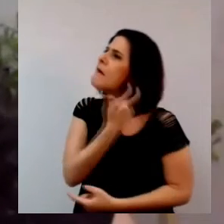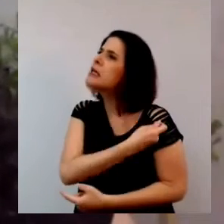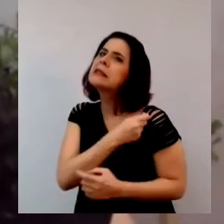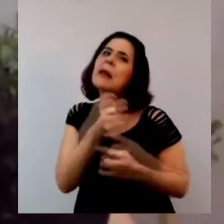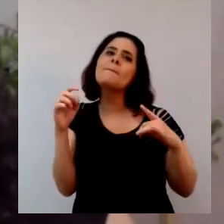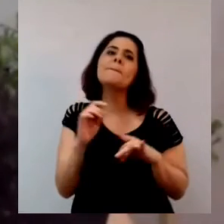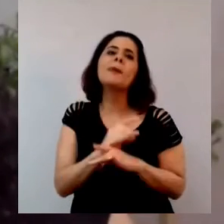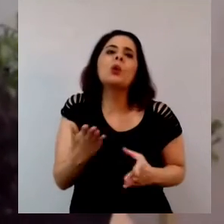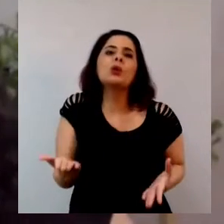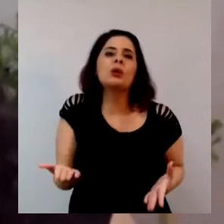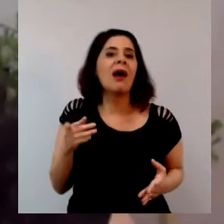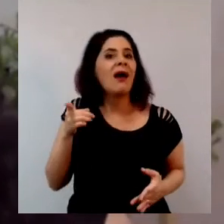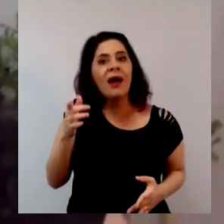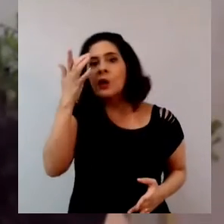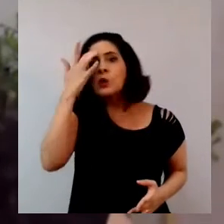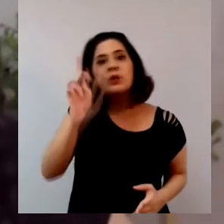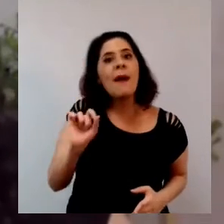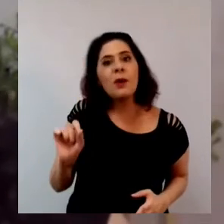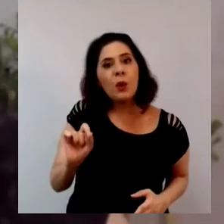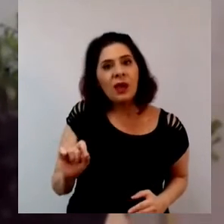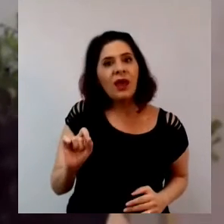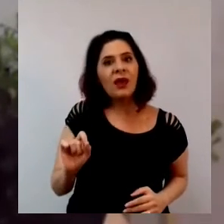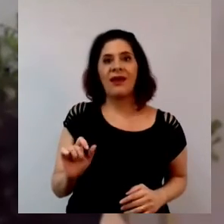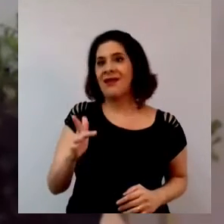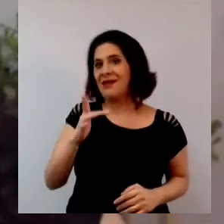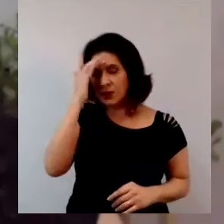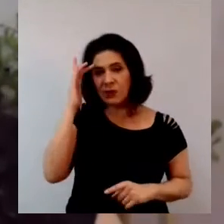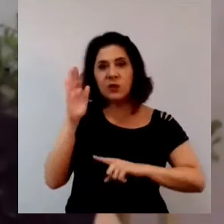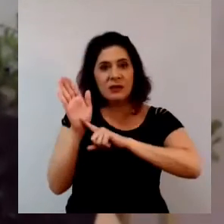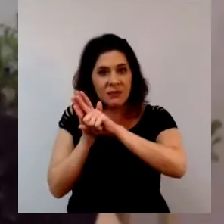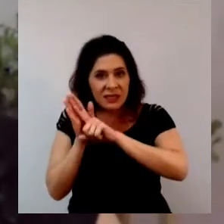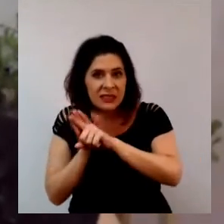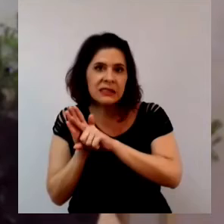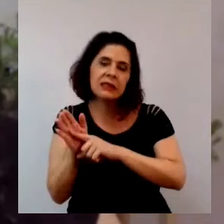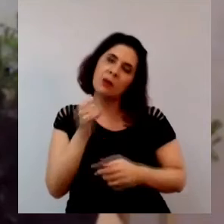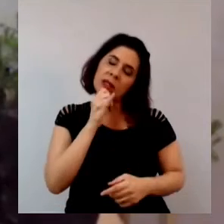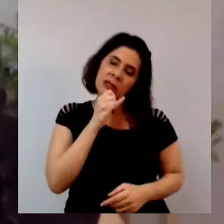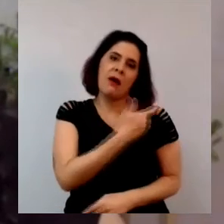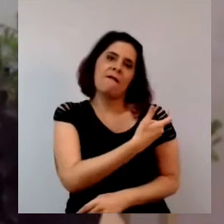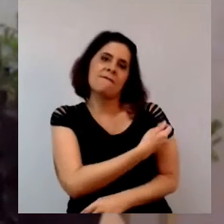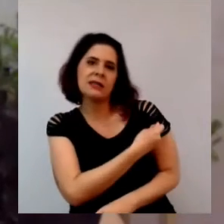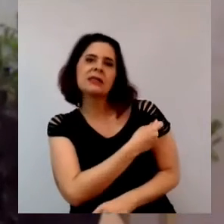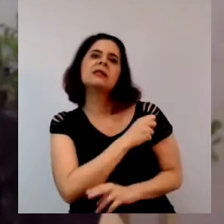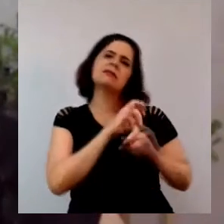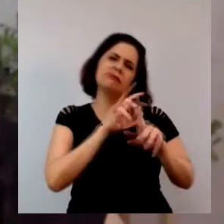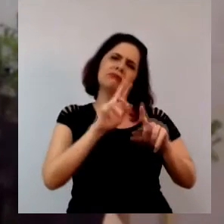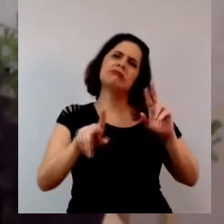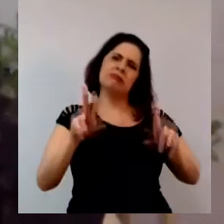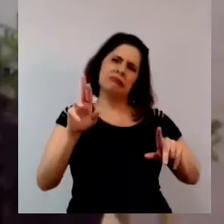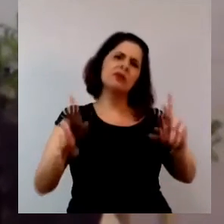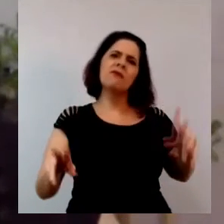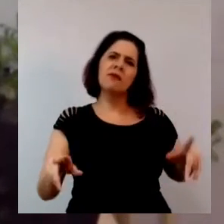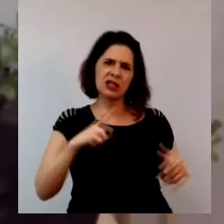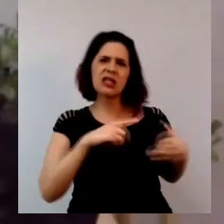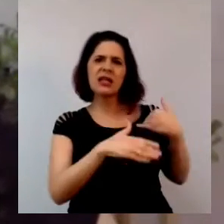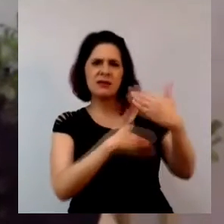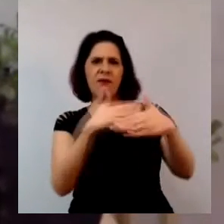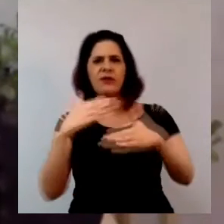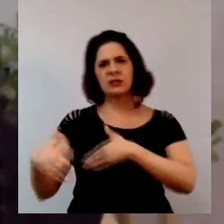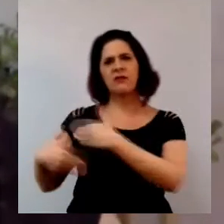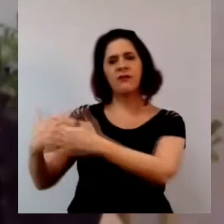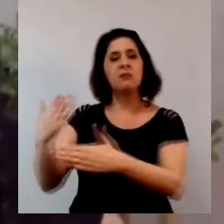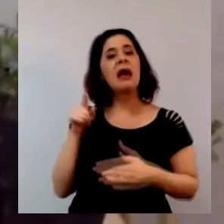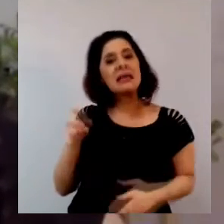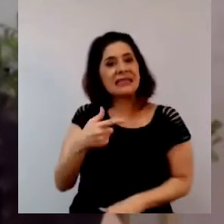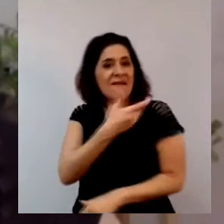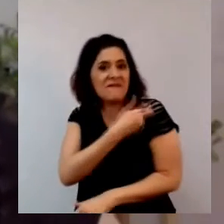vacina que está, as diferentes vacinas que estão sendo desenvolvidas atualmente, elas são as vacinas mais rápidas a serem